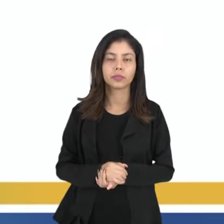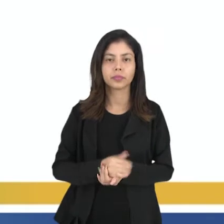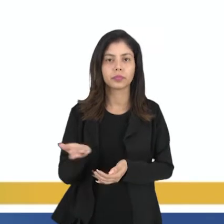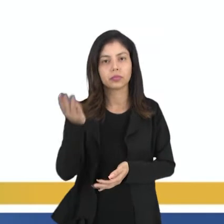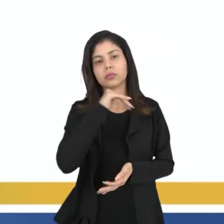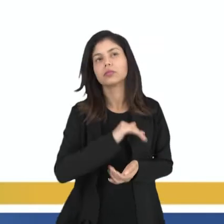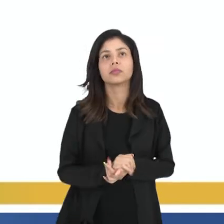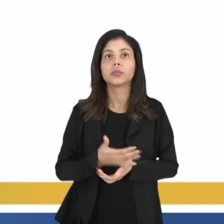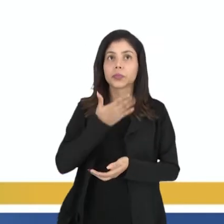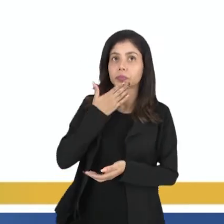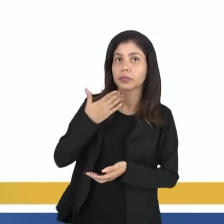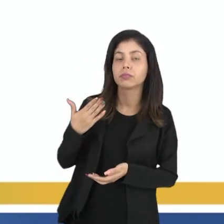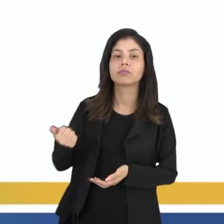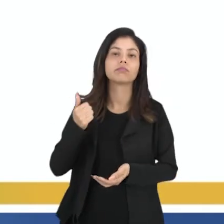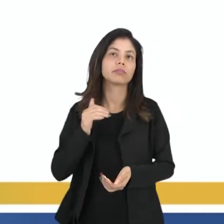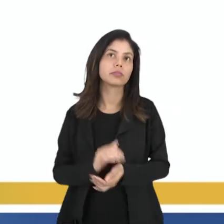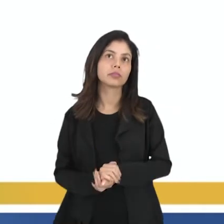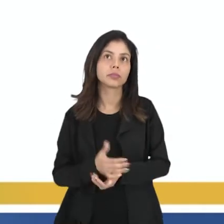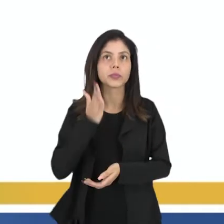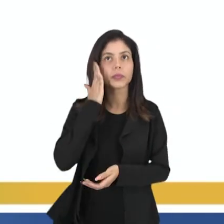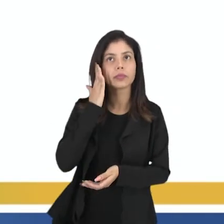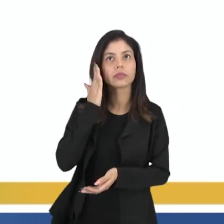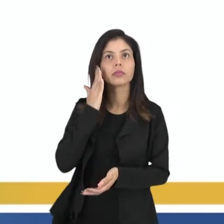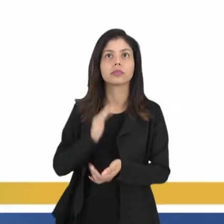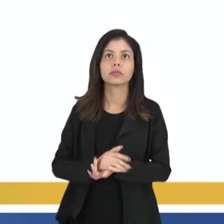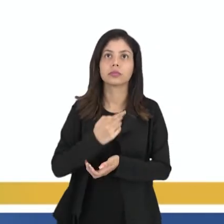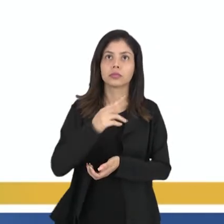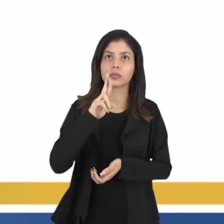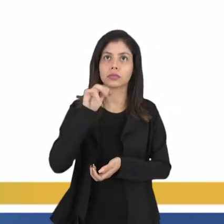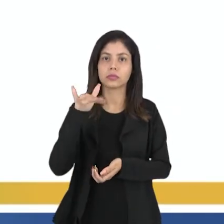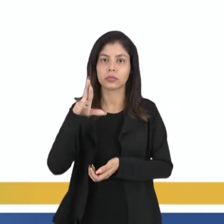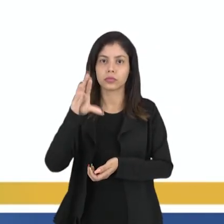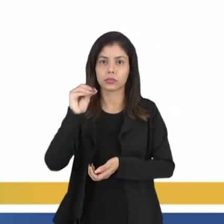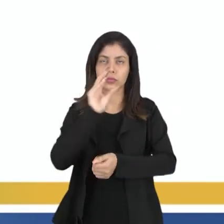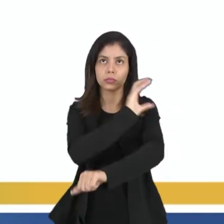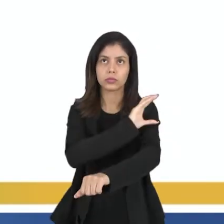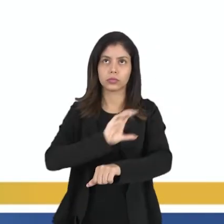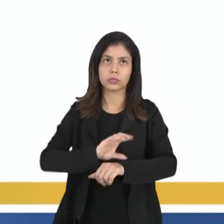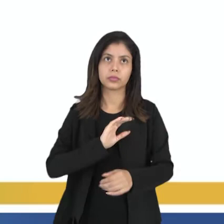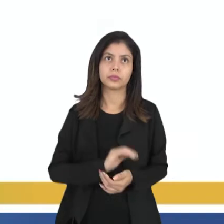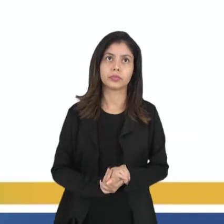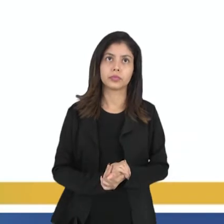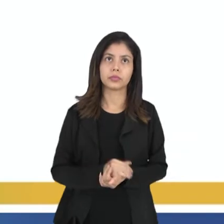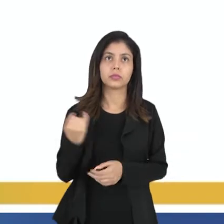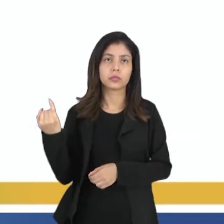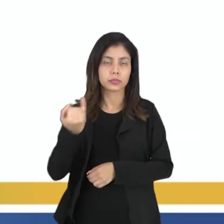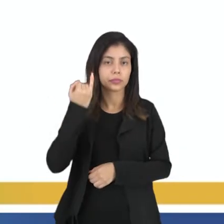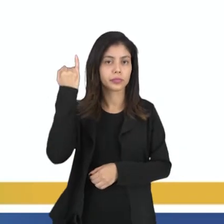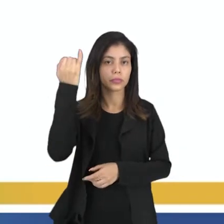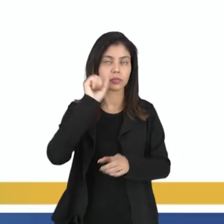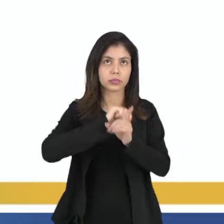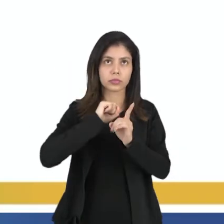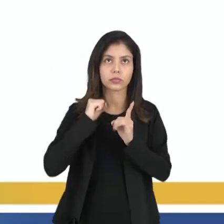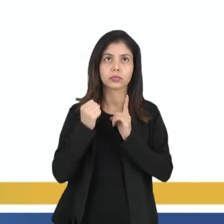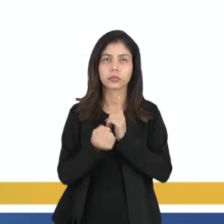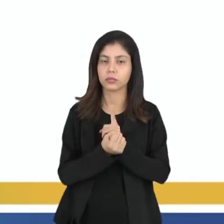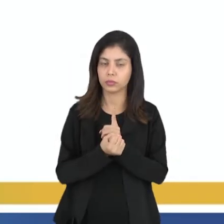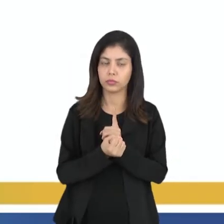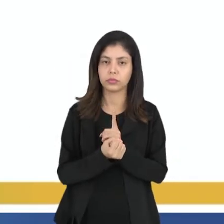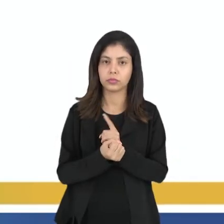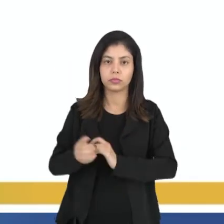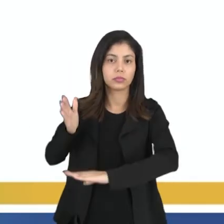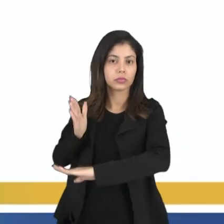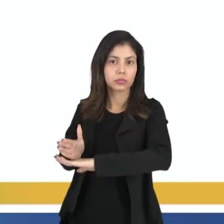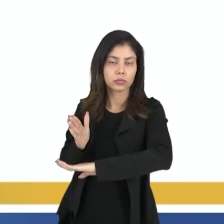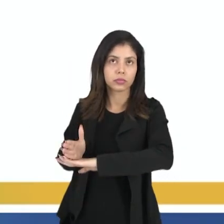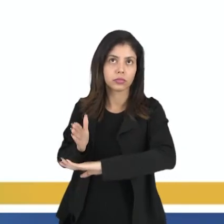Vamos lá? Para melhor compreensão do que é patrimônio cultural e sua importância